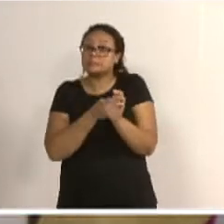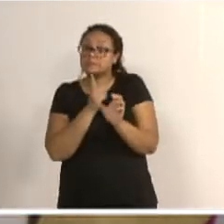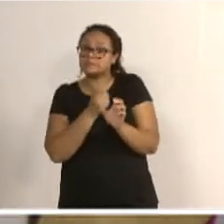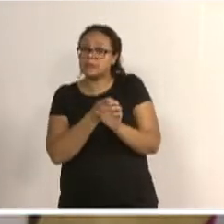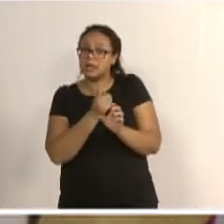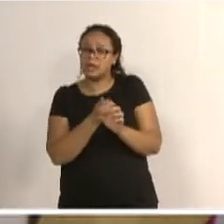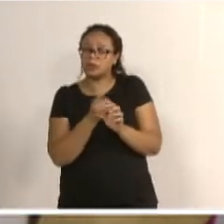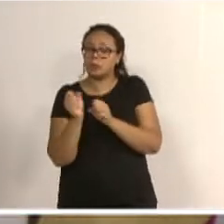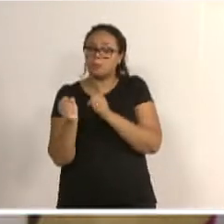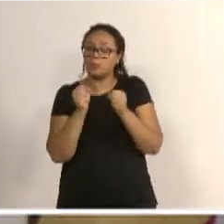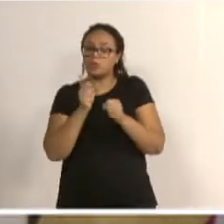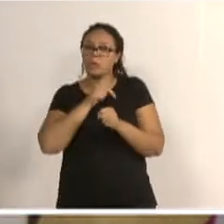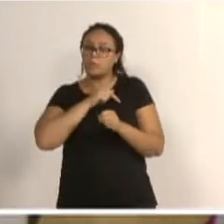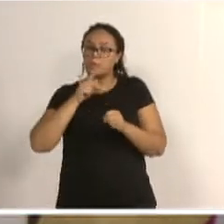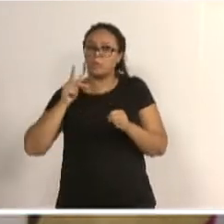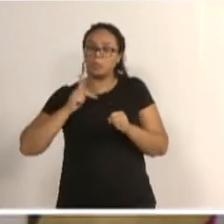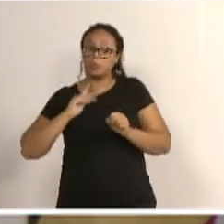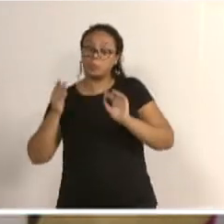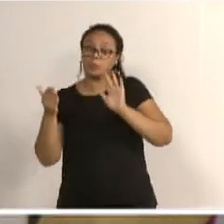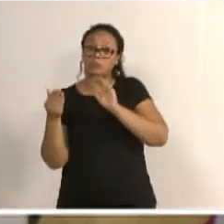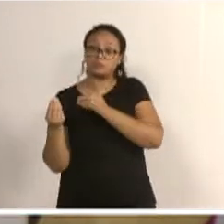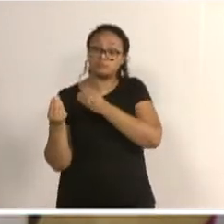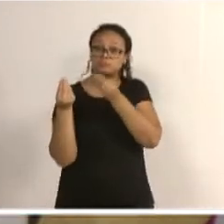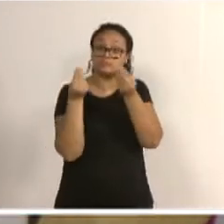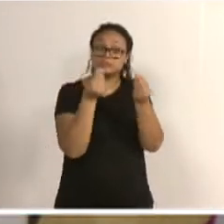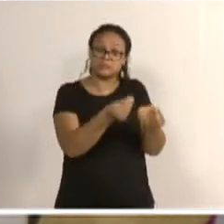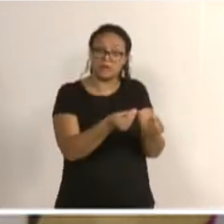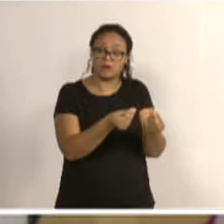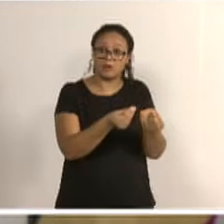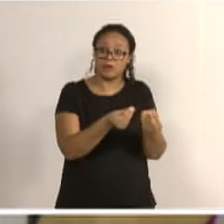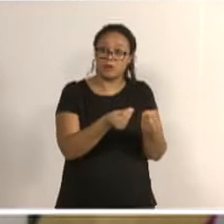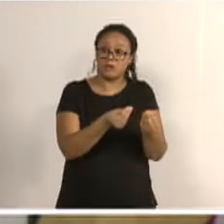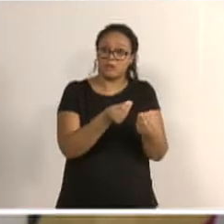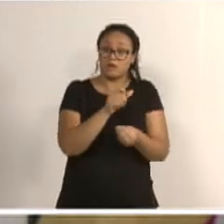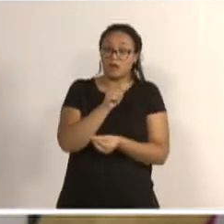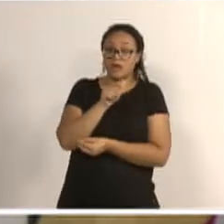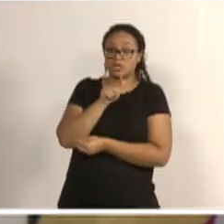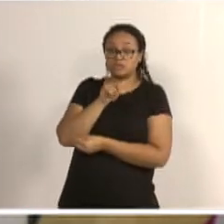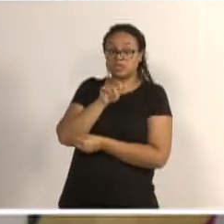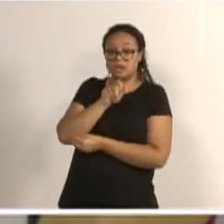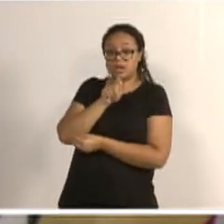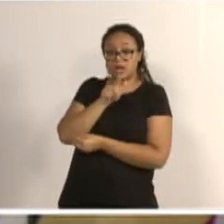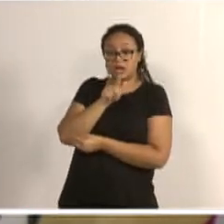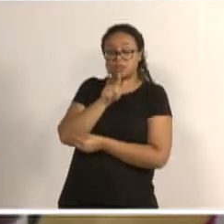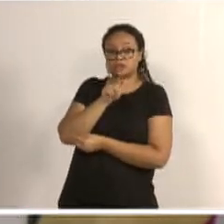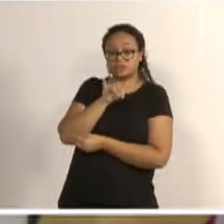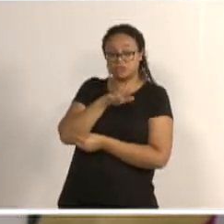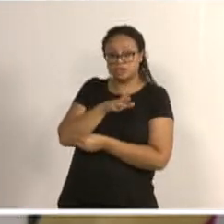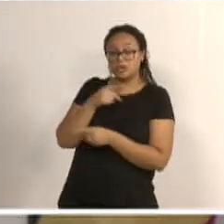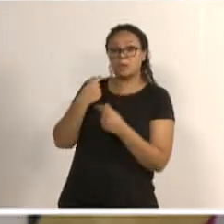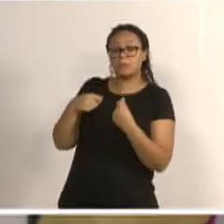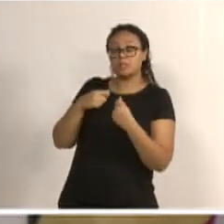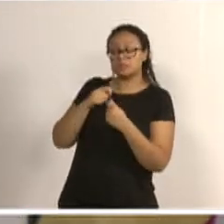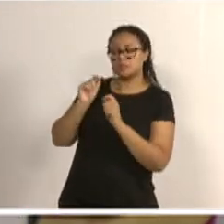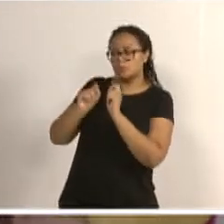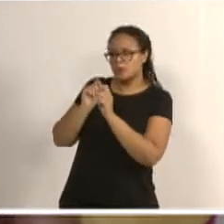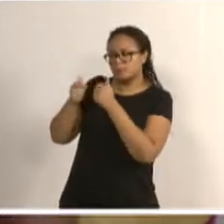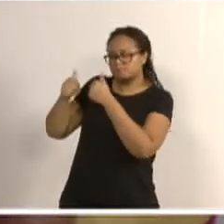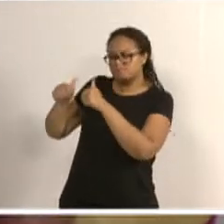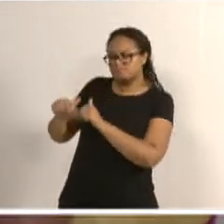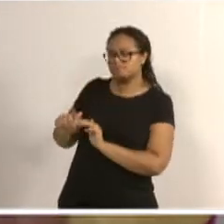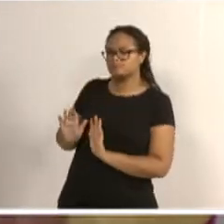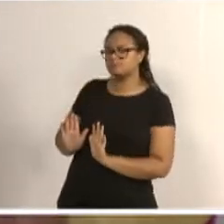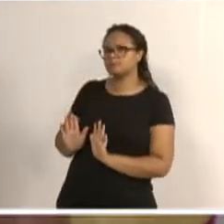Cabe à agência reguladora fiscalizar a execução do contrato e não executar o